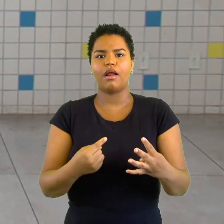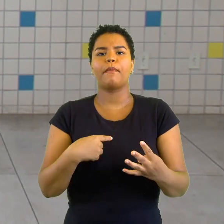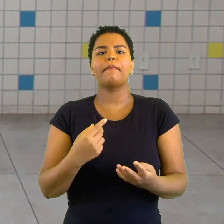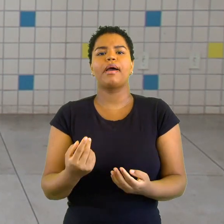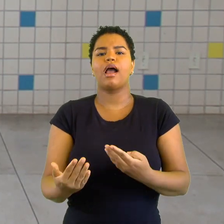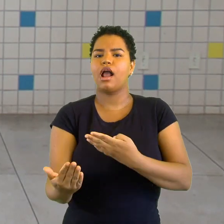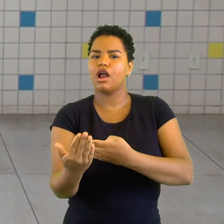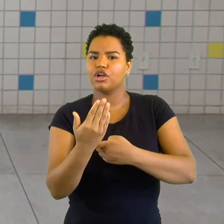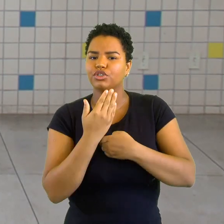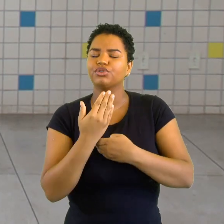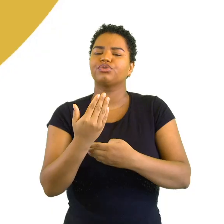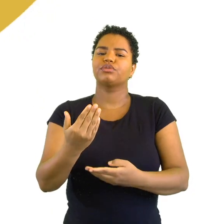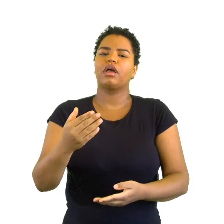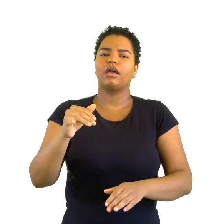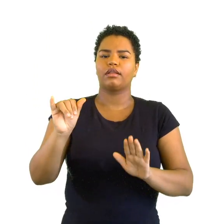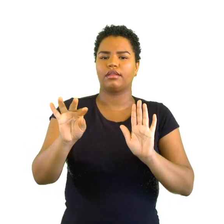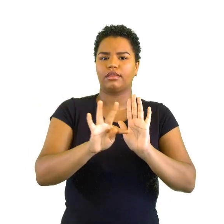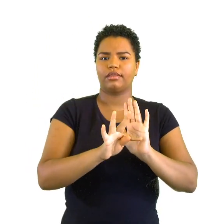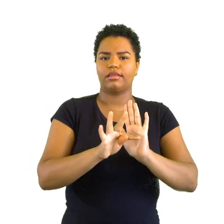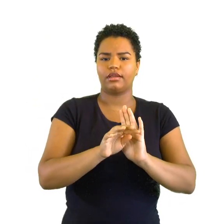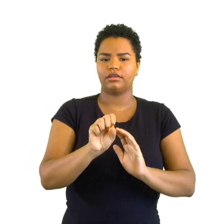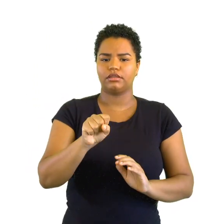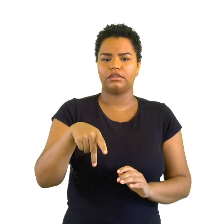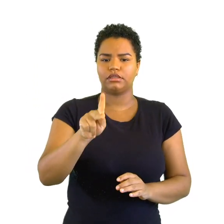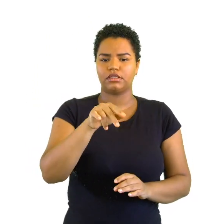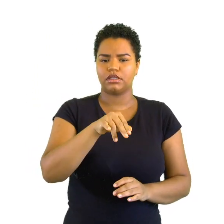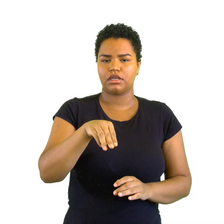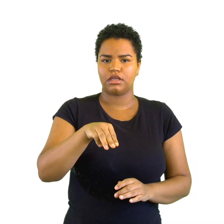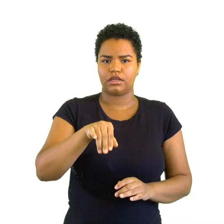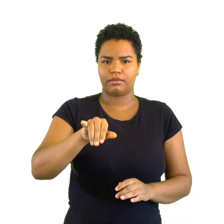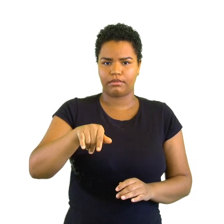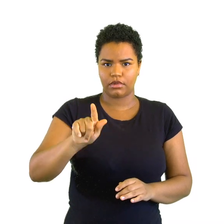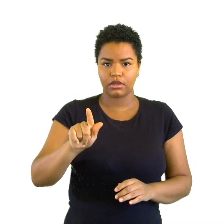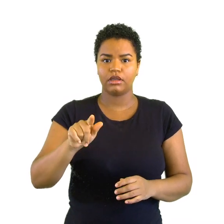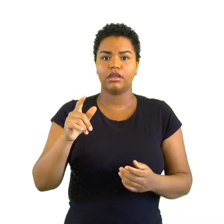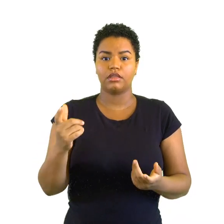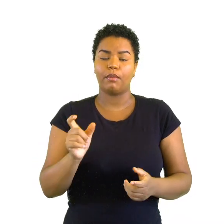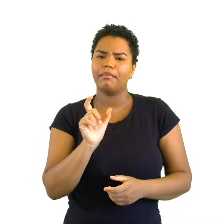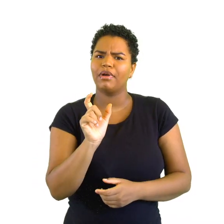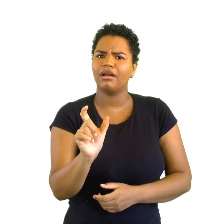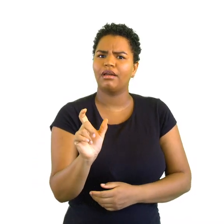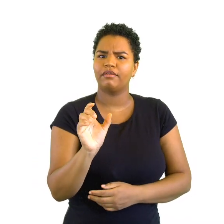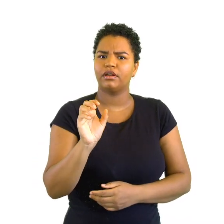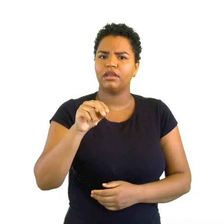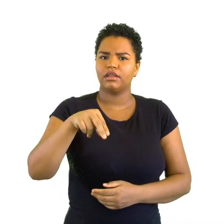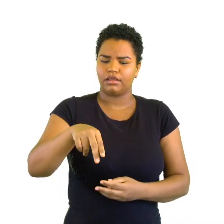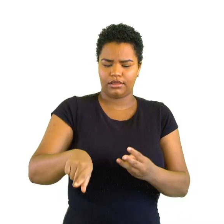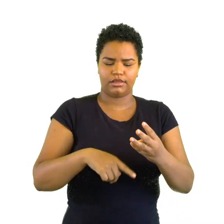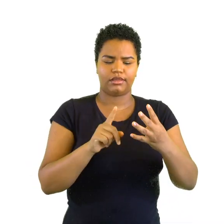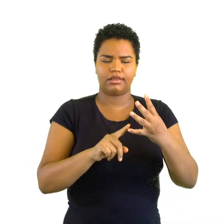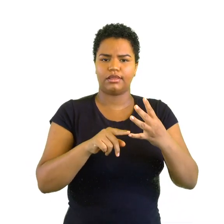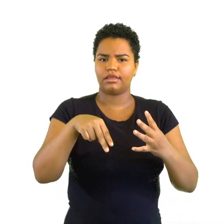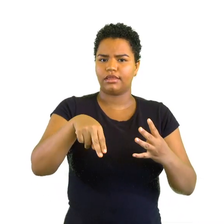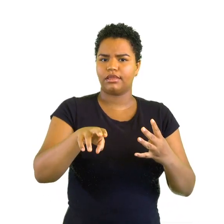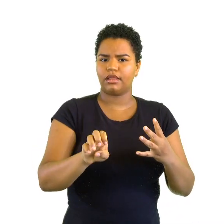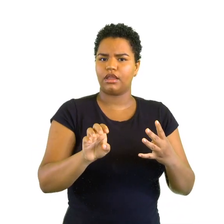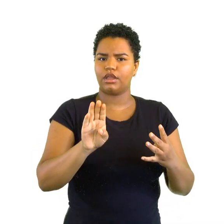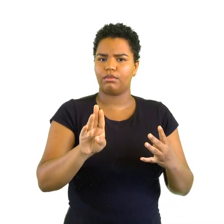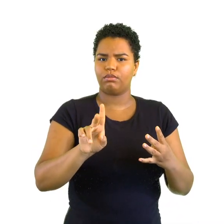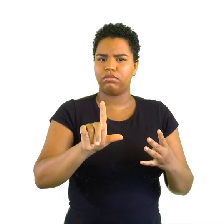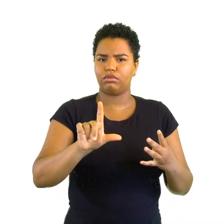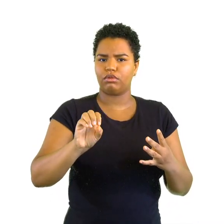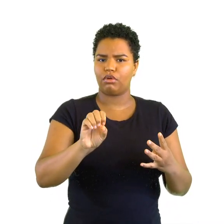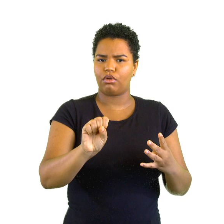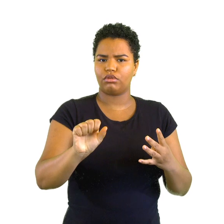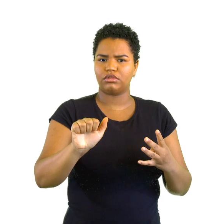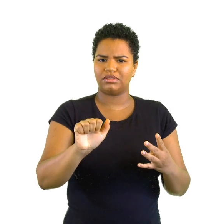na técnica skimming, nós temos as palavras nebulosas. O que são as palavras nebulosas? São aquelas palavras